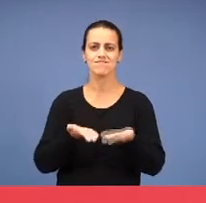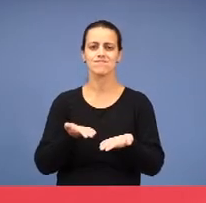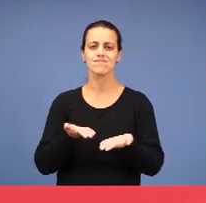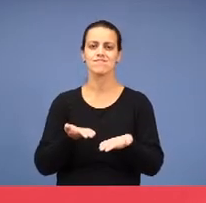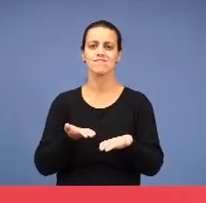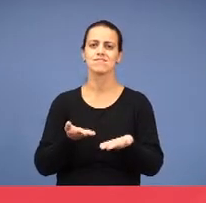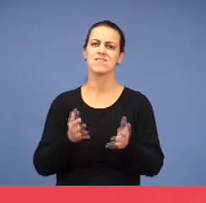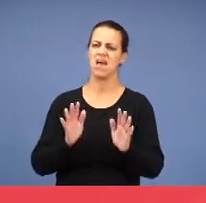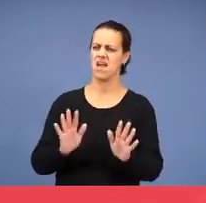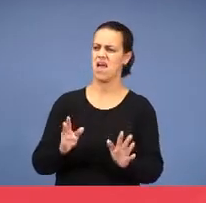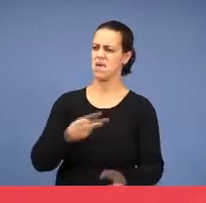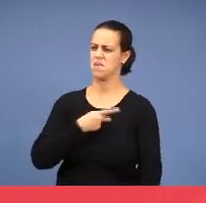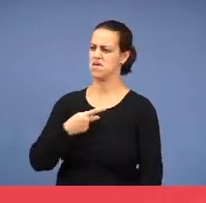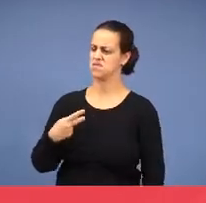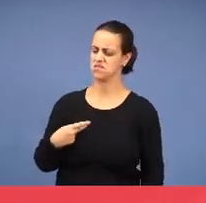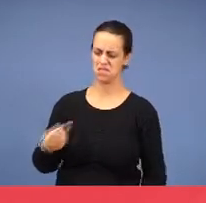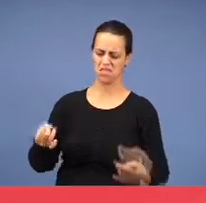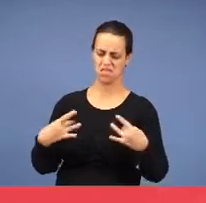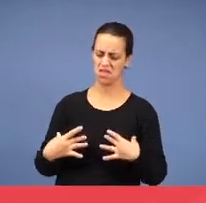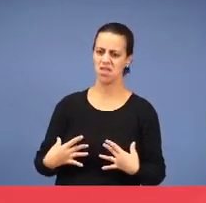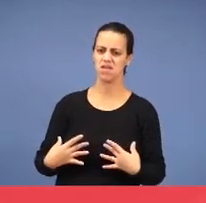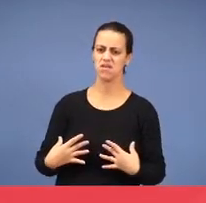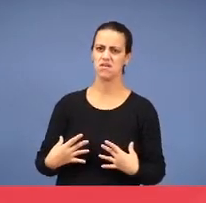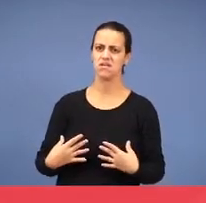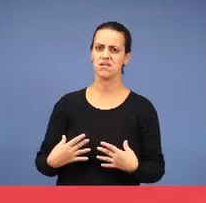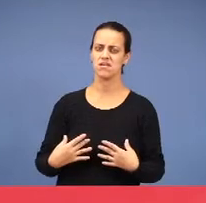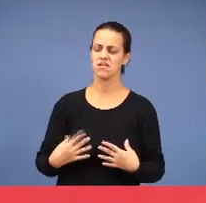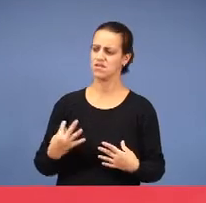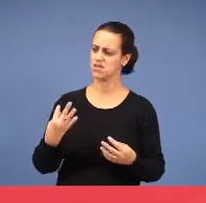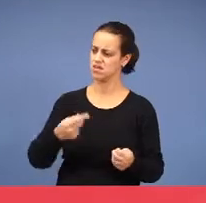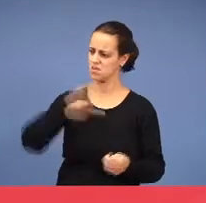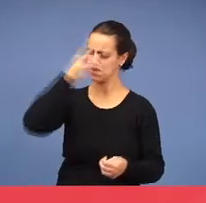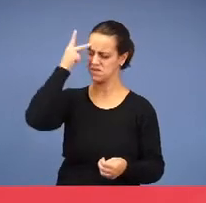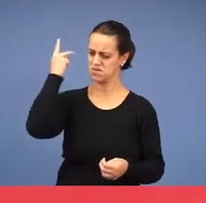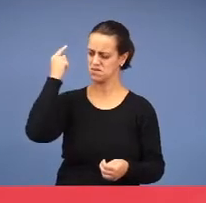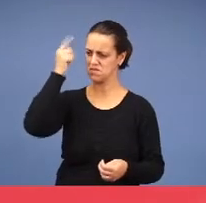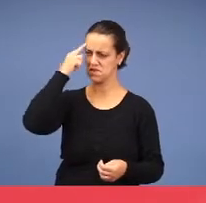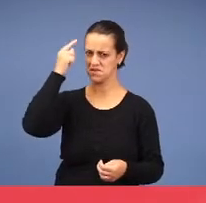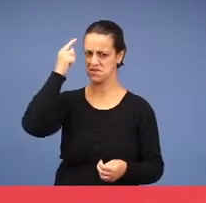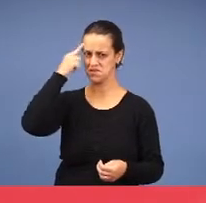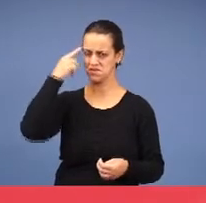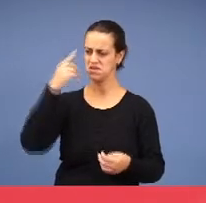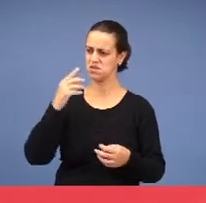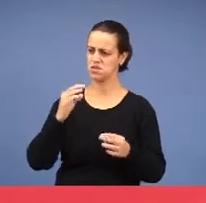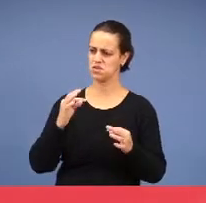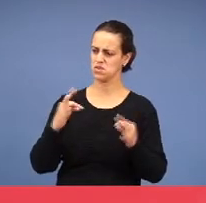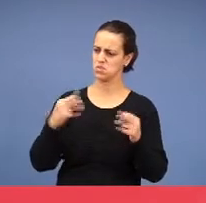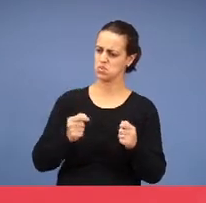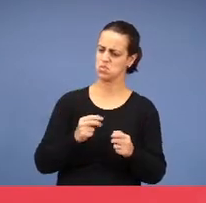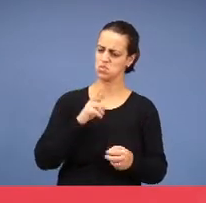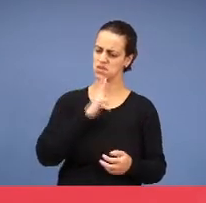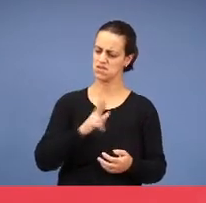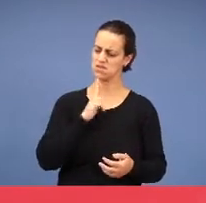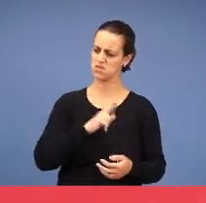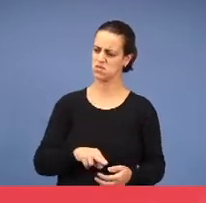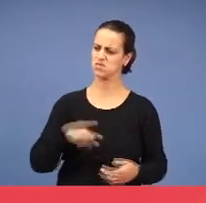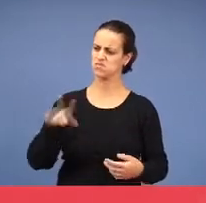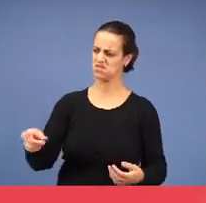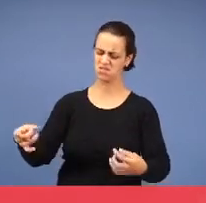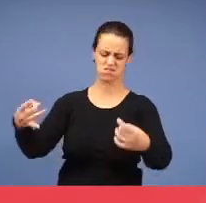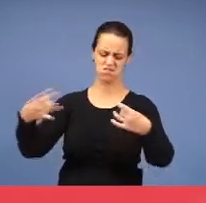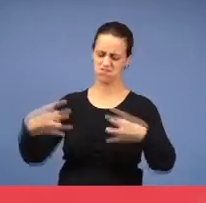deixou a gente assim, estava todo mundo pensando que ia acertar tudo, e você depois vinha dizendo